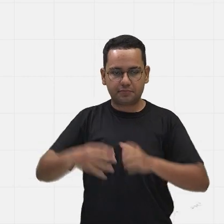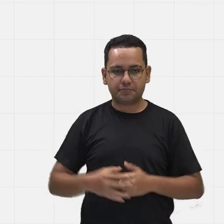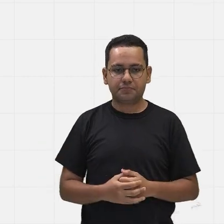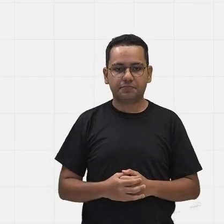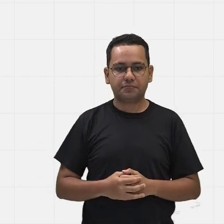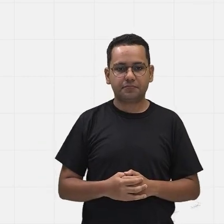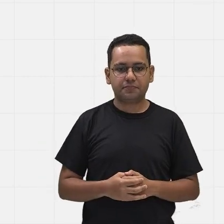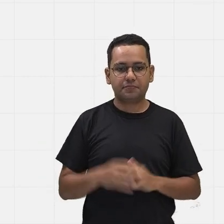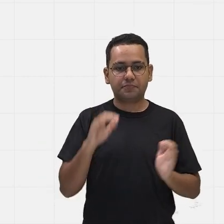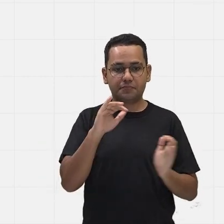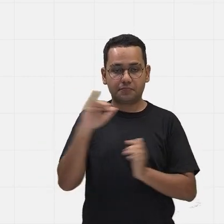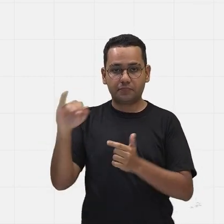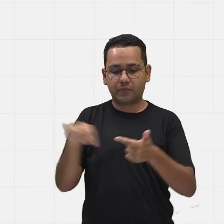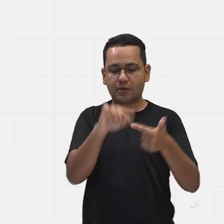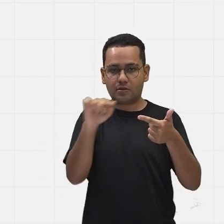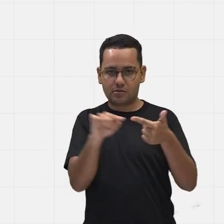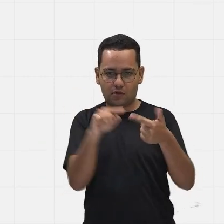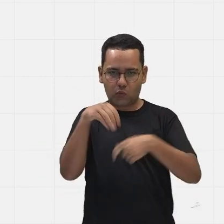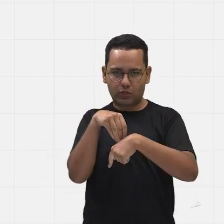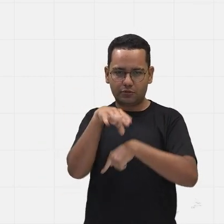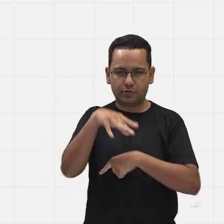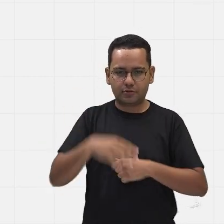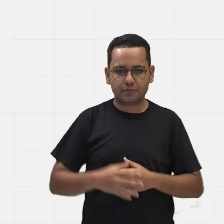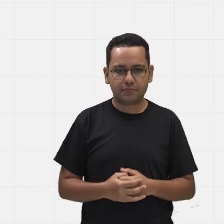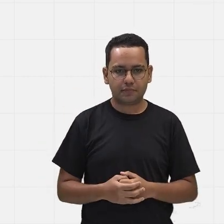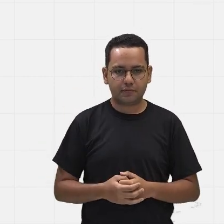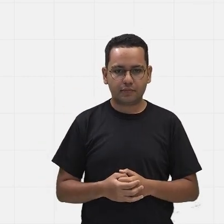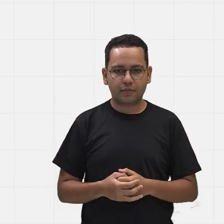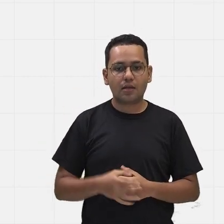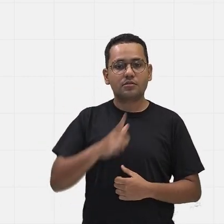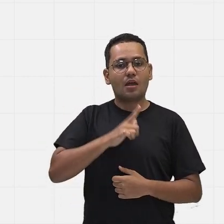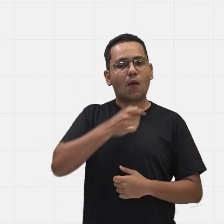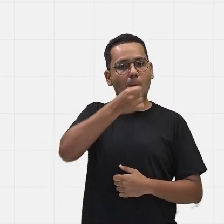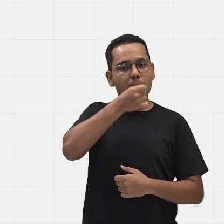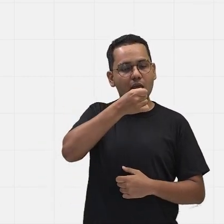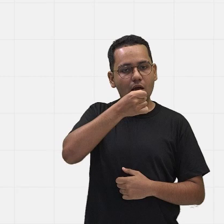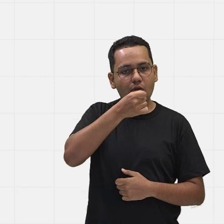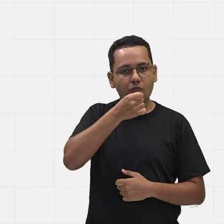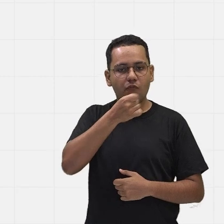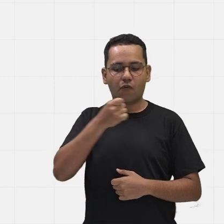Conectar o microfone ao cabo USB XLR.